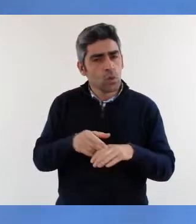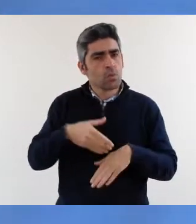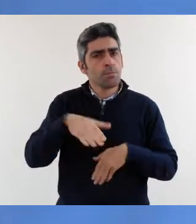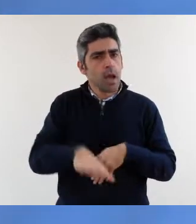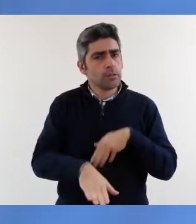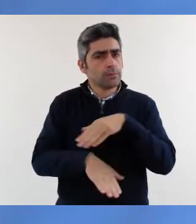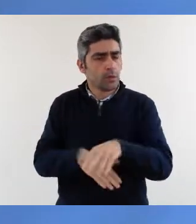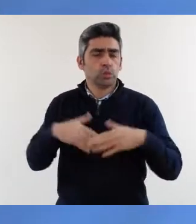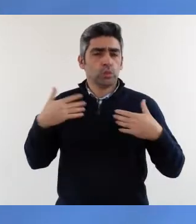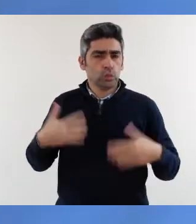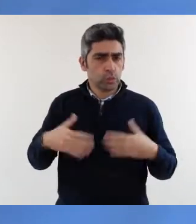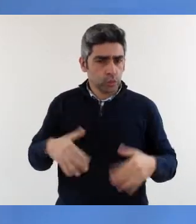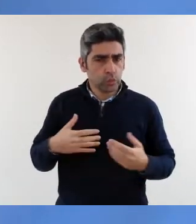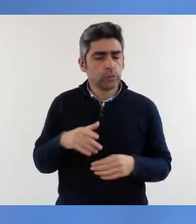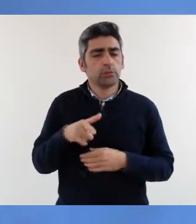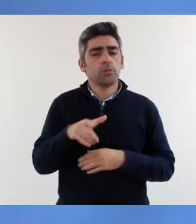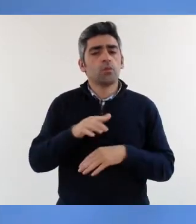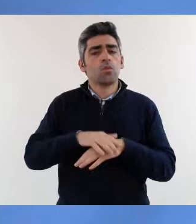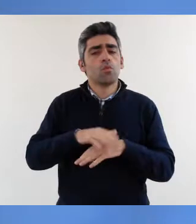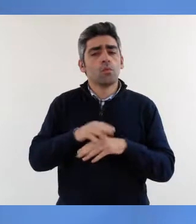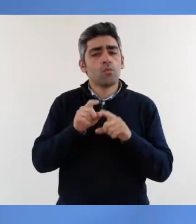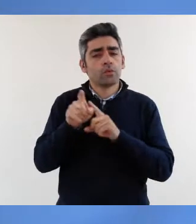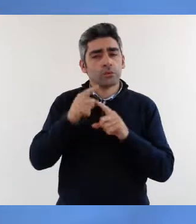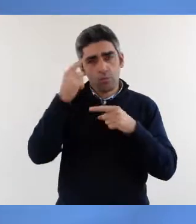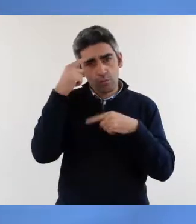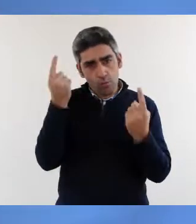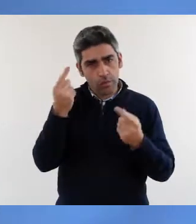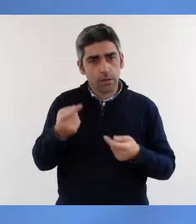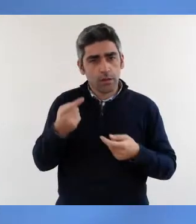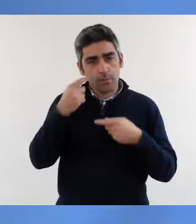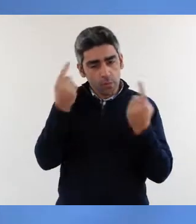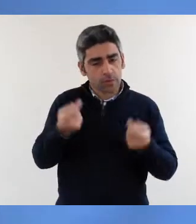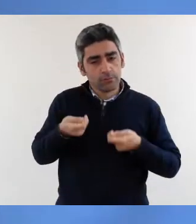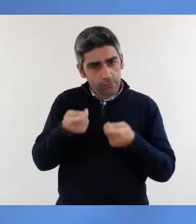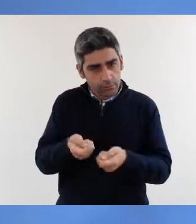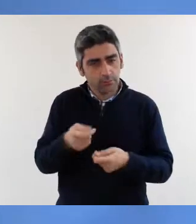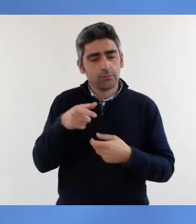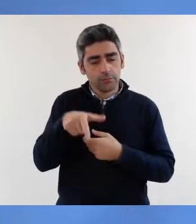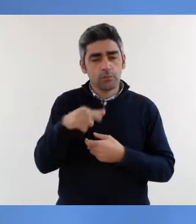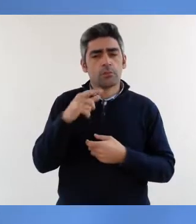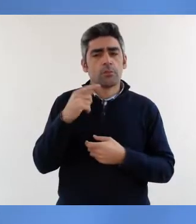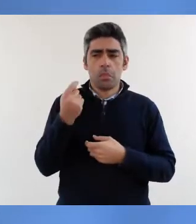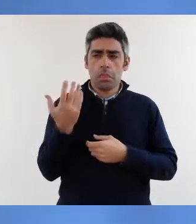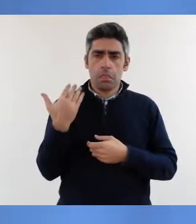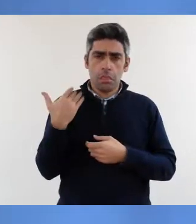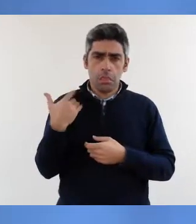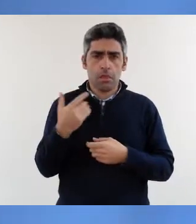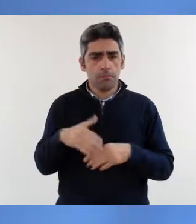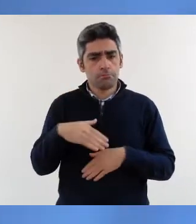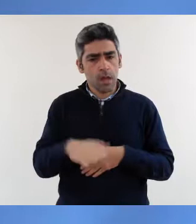da ciência e aí passos sobretudo por virtudes políticas públicas